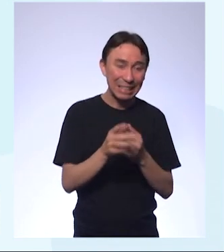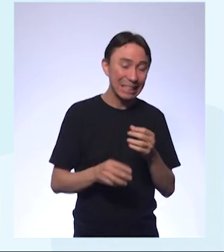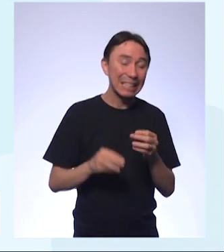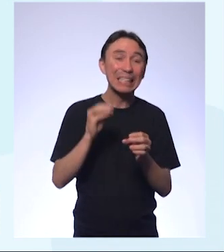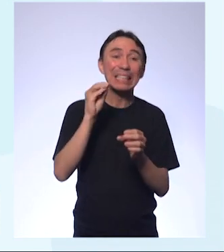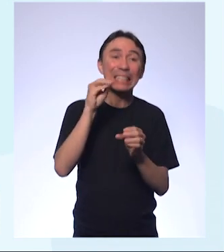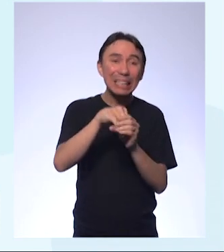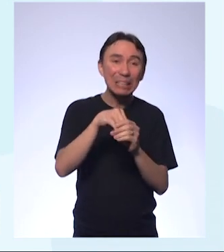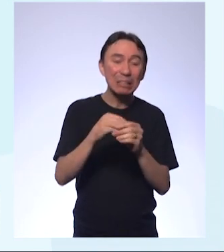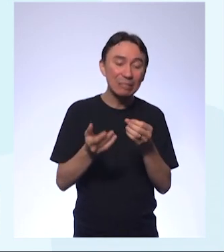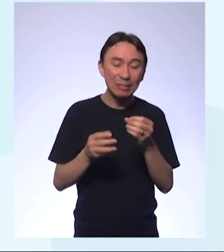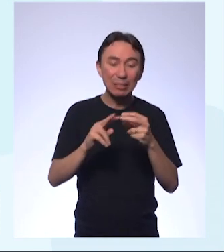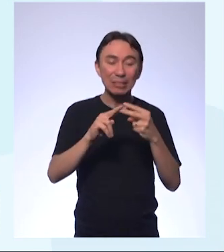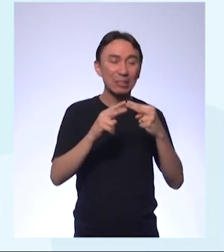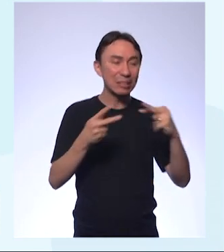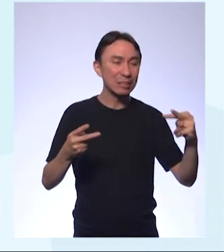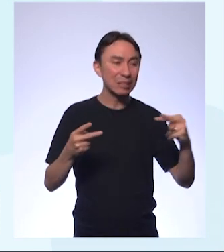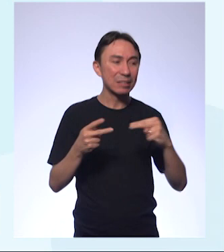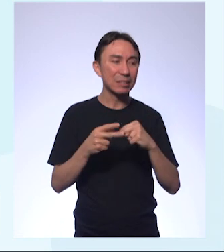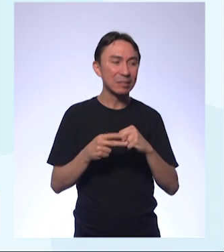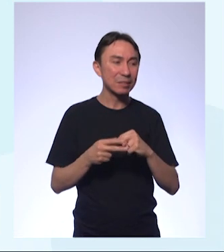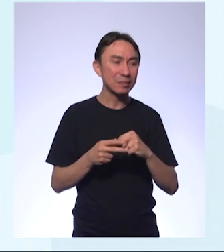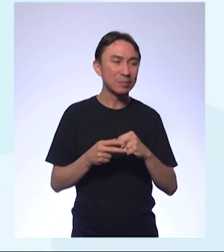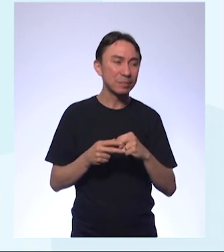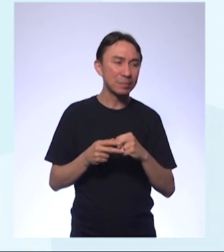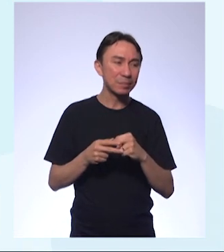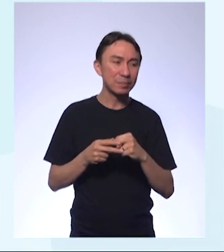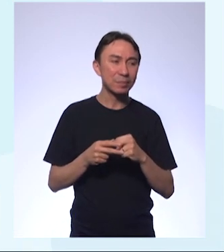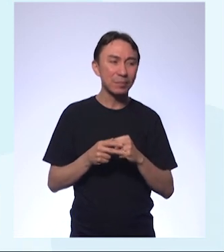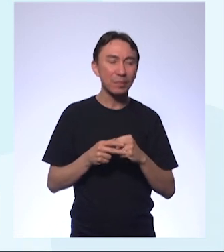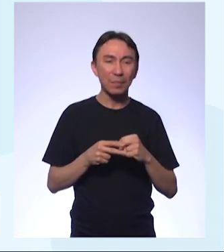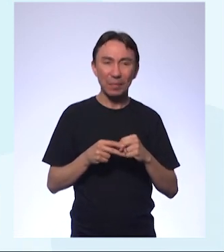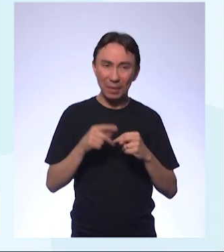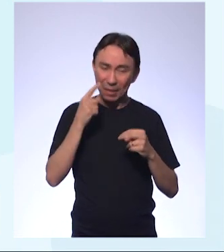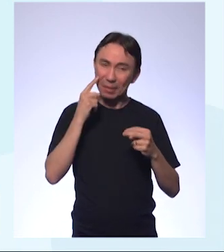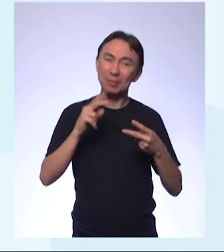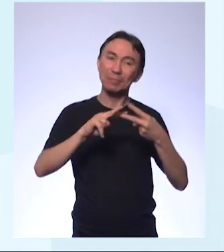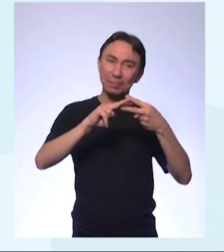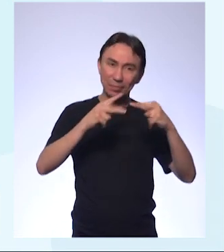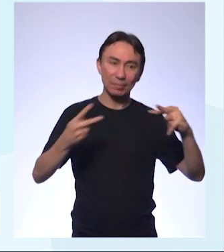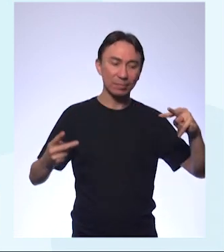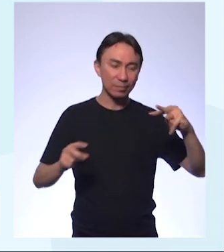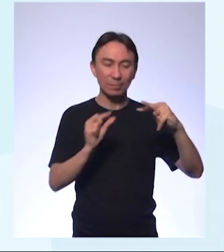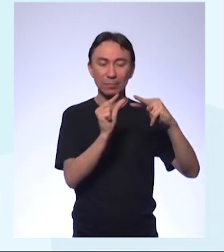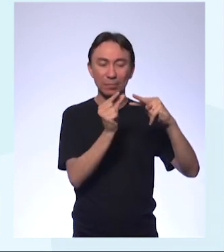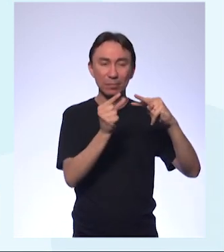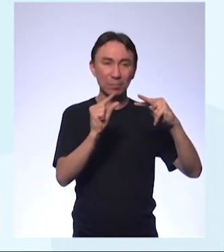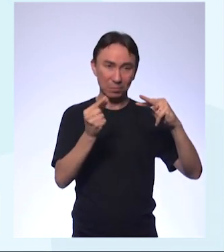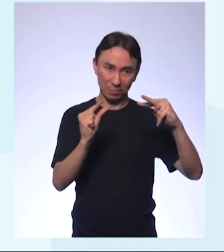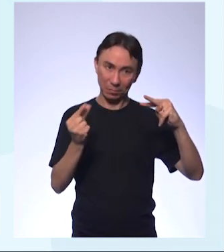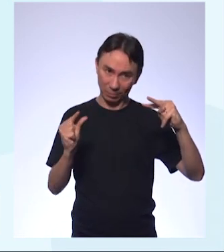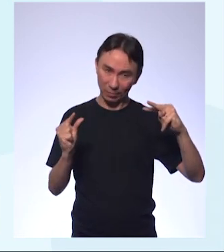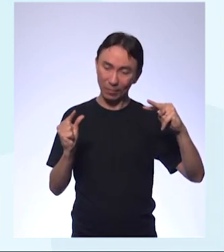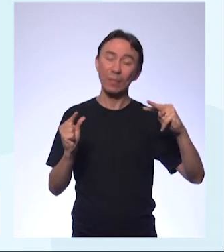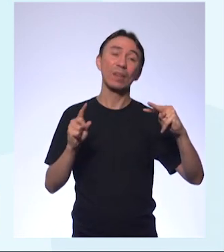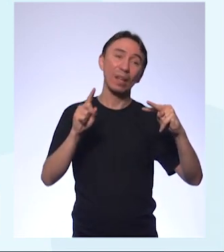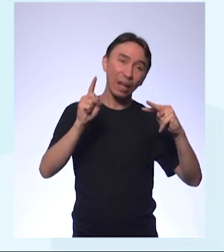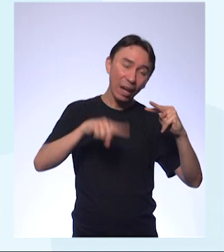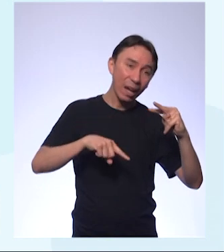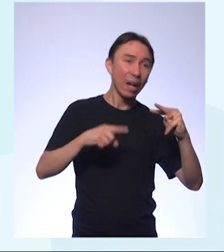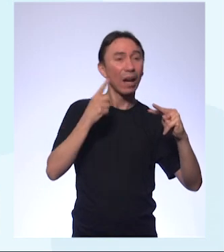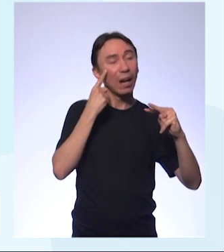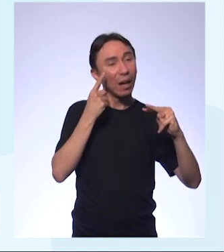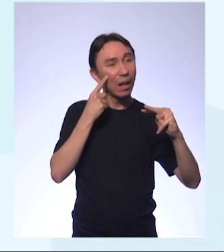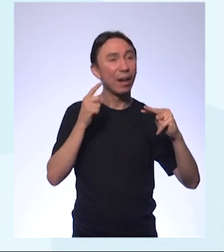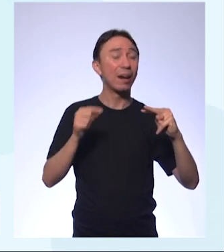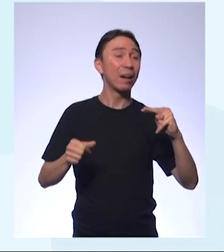genética. Então, a gente trata o gene como se fosse um fator. Então, quando a gente fala em gene, a gente está falando aí